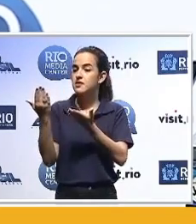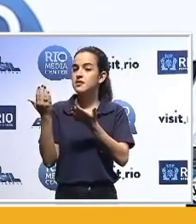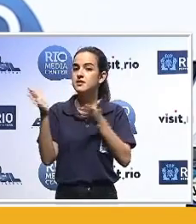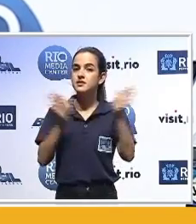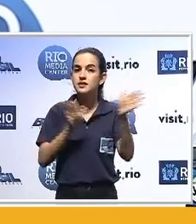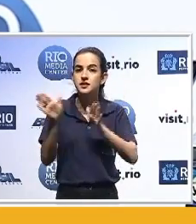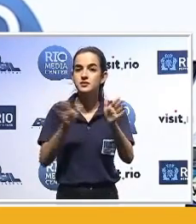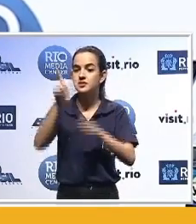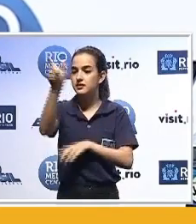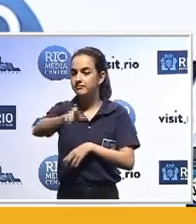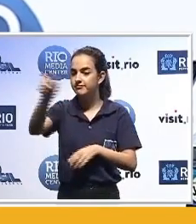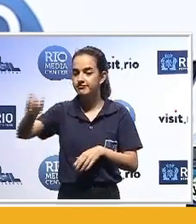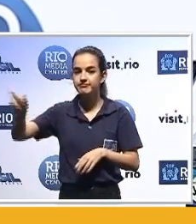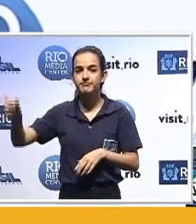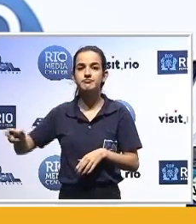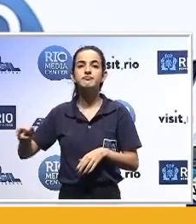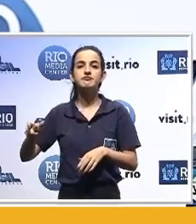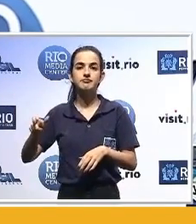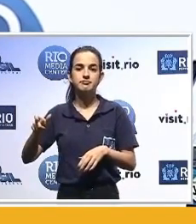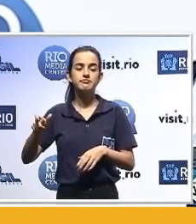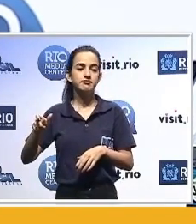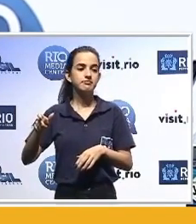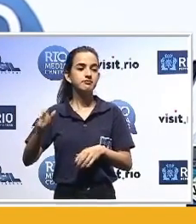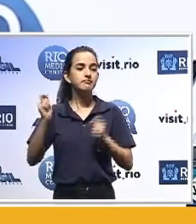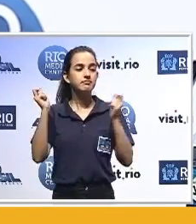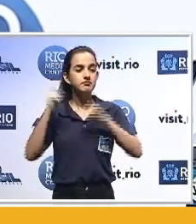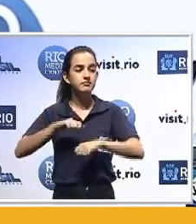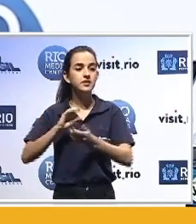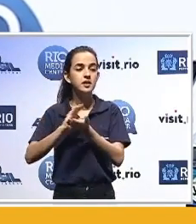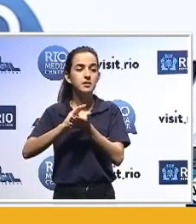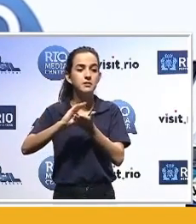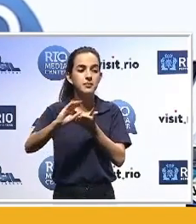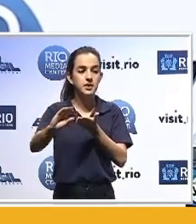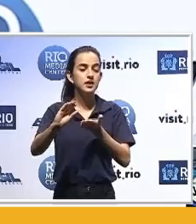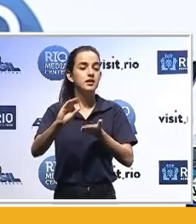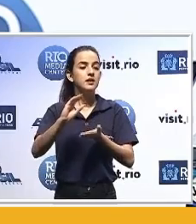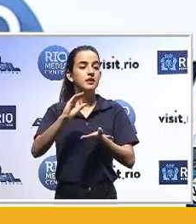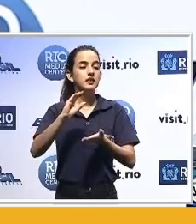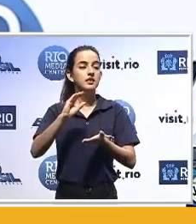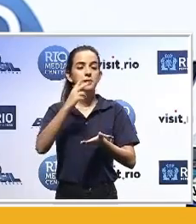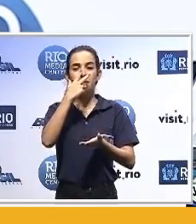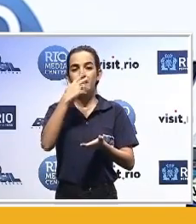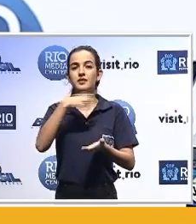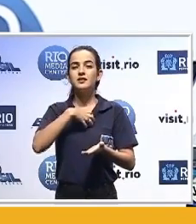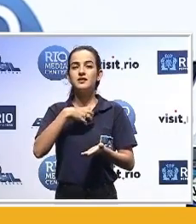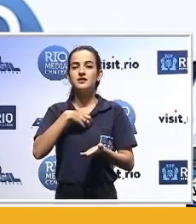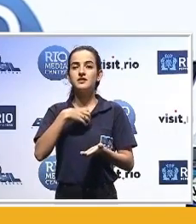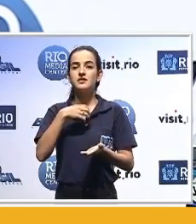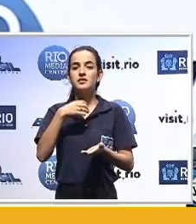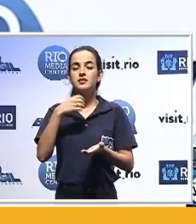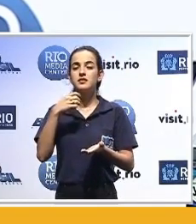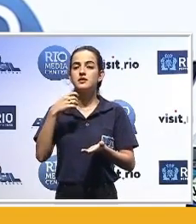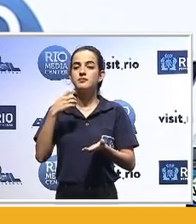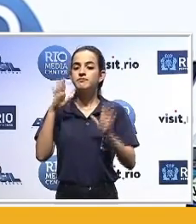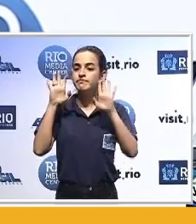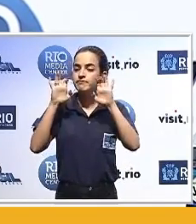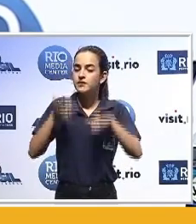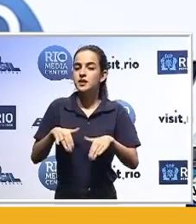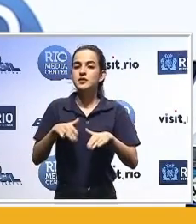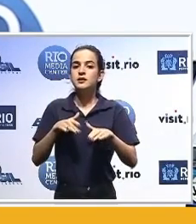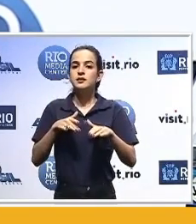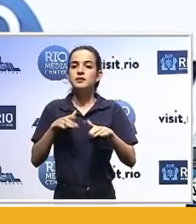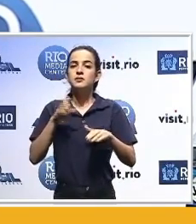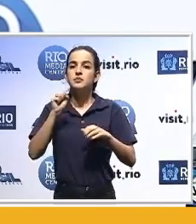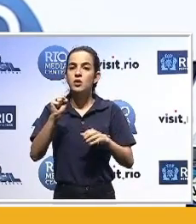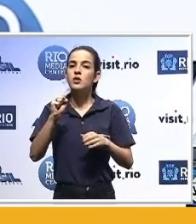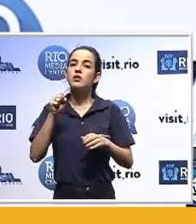grande mercado também que pode pagar essa conta, então esse segmento não precisa se sentir favorecido. Essa construção pode ser feita